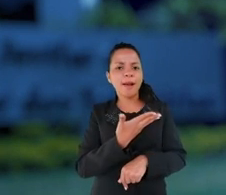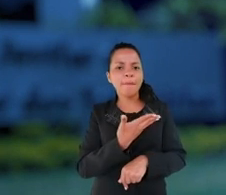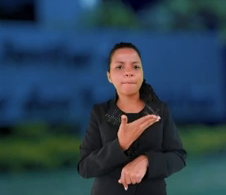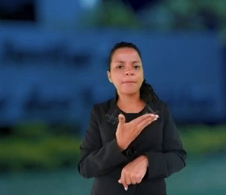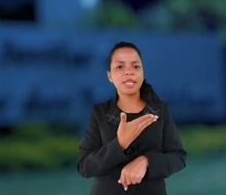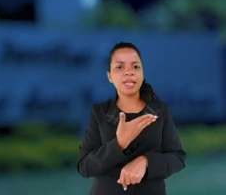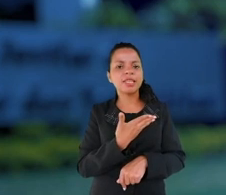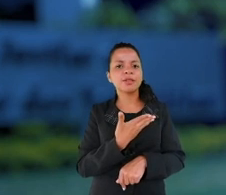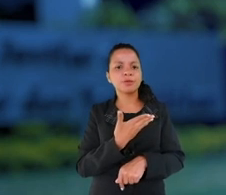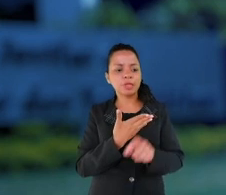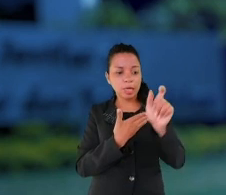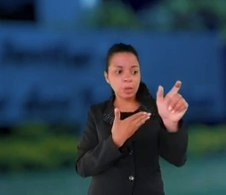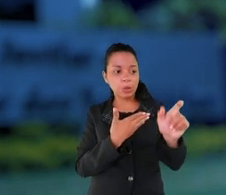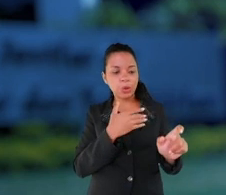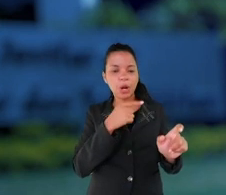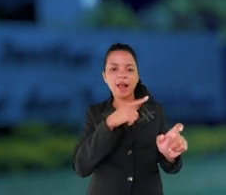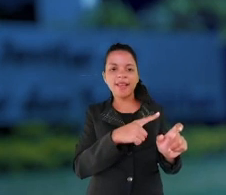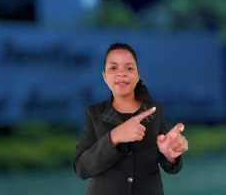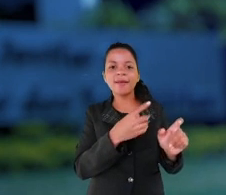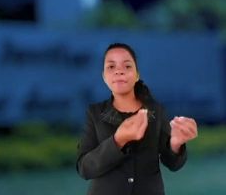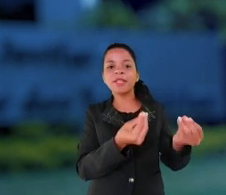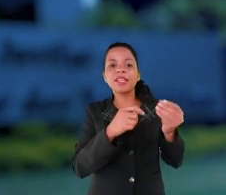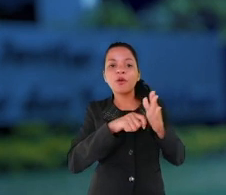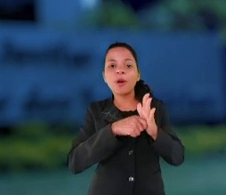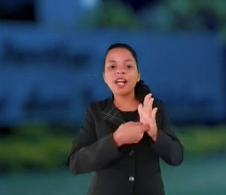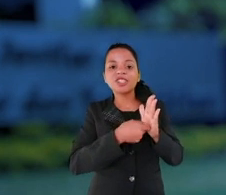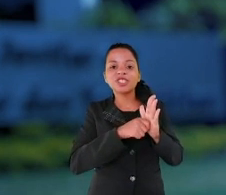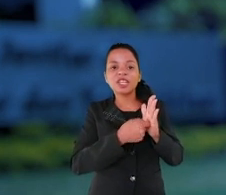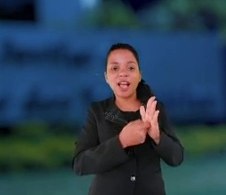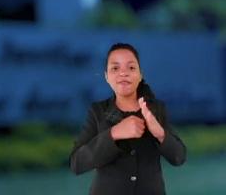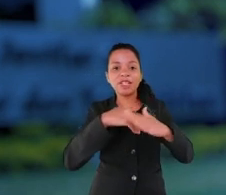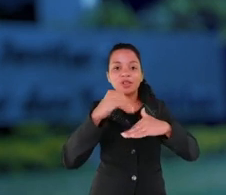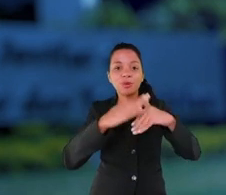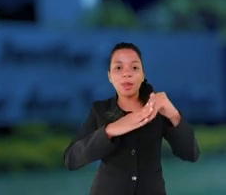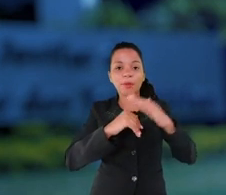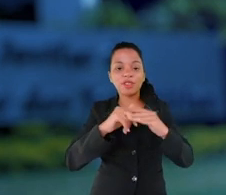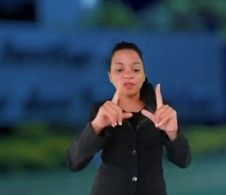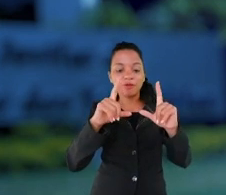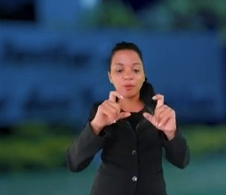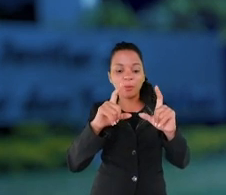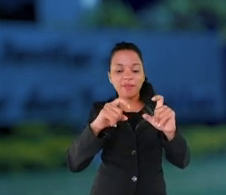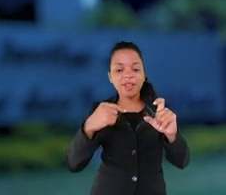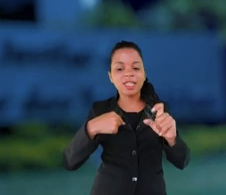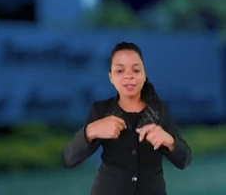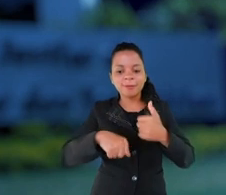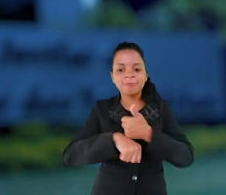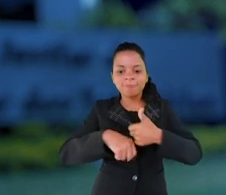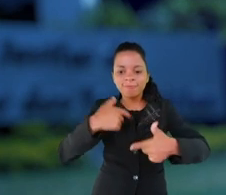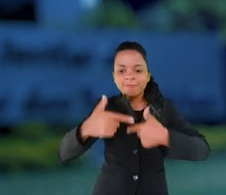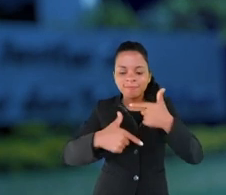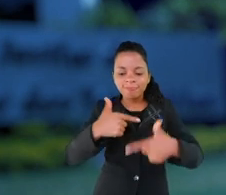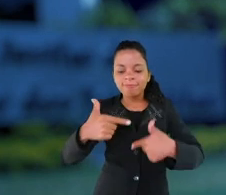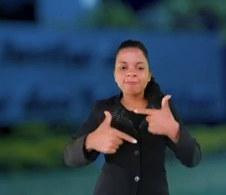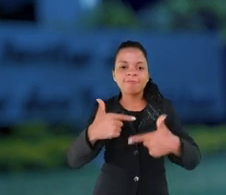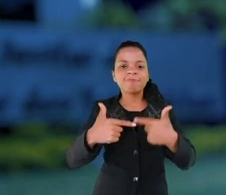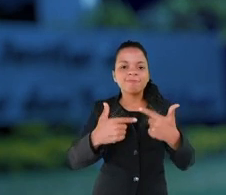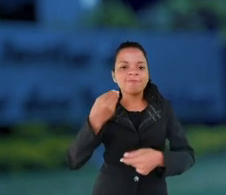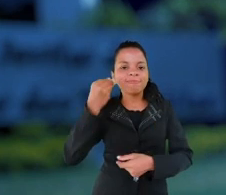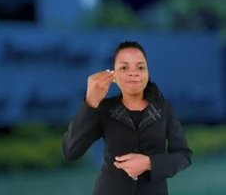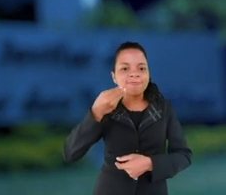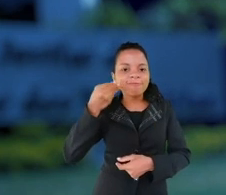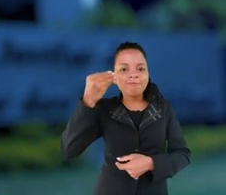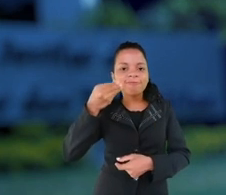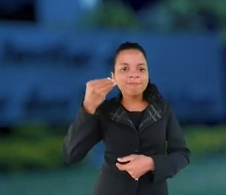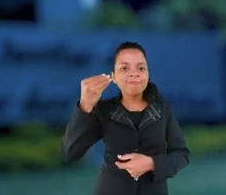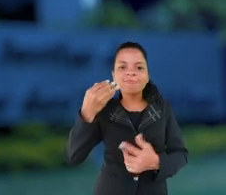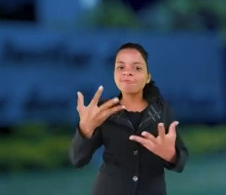laboratório, então eu ficava o dia inteiro revelando foto. Foi um momento muito importante para eu conseguir focar completamente na minha carreira, e